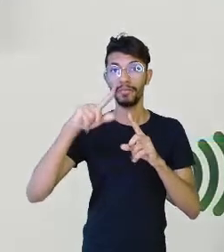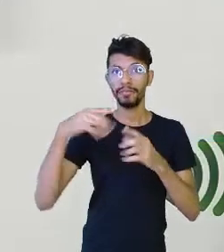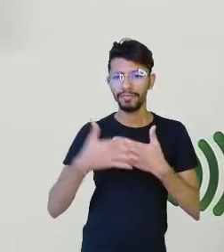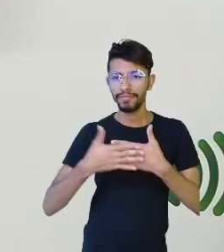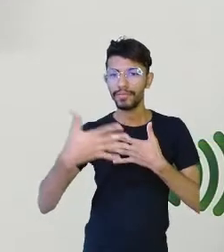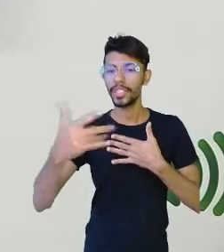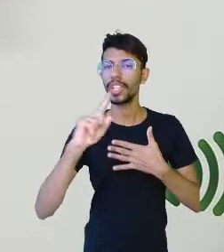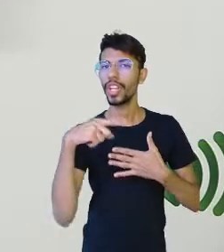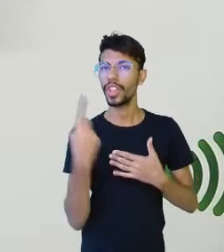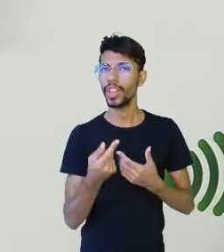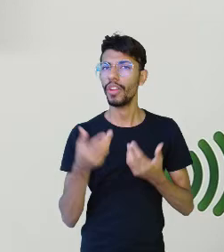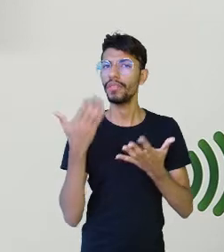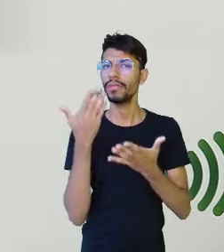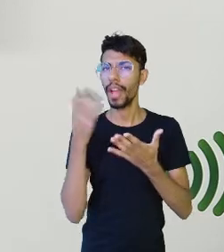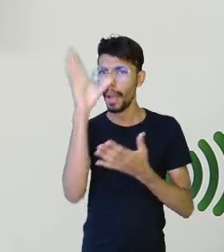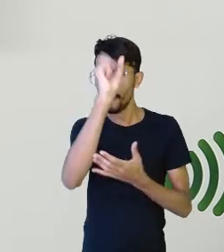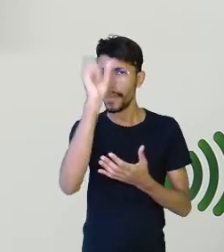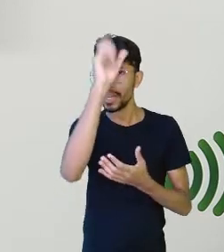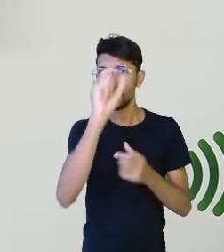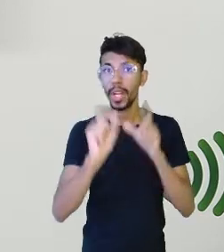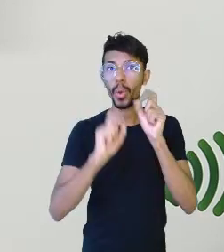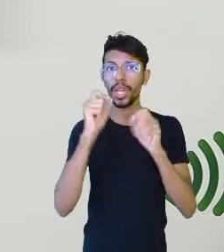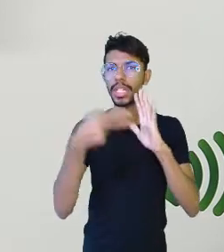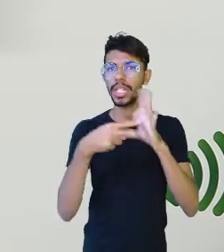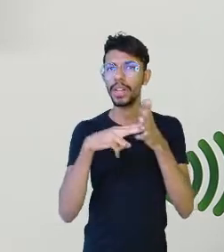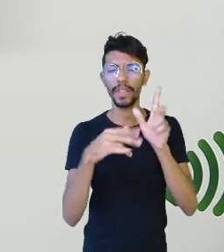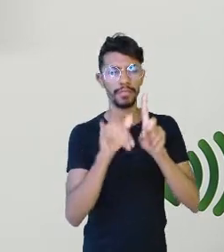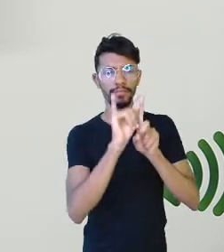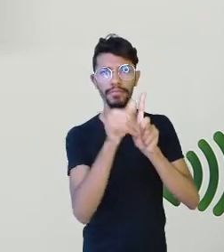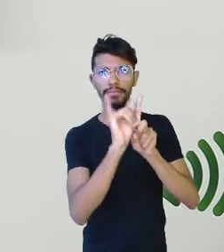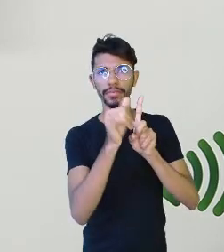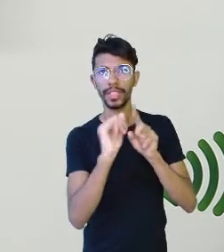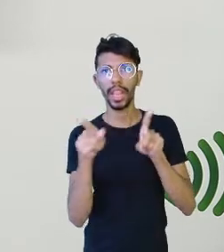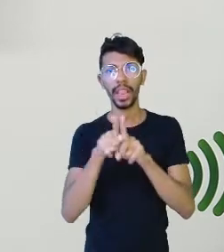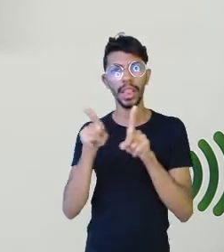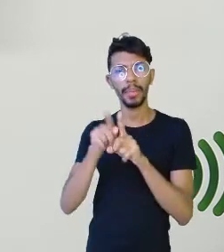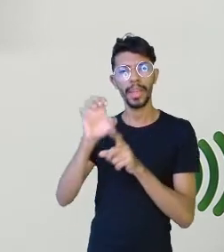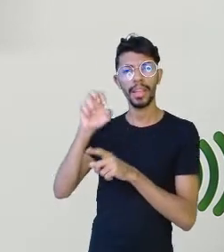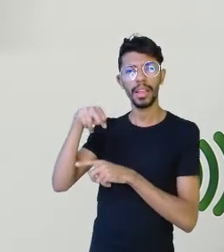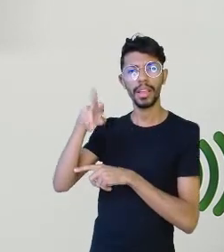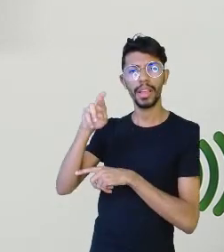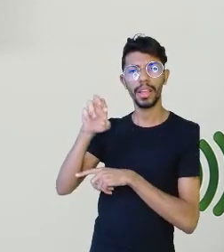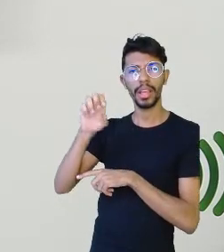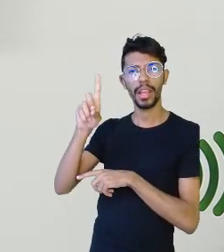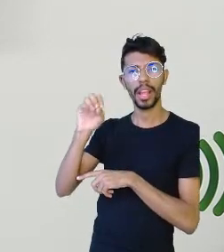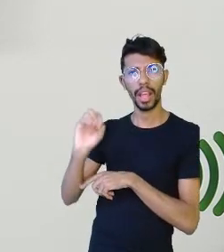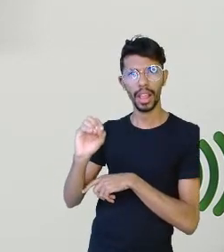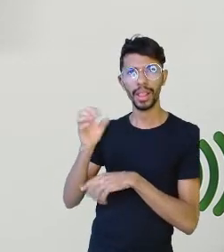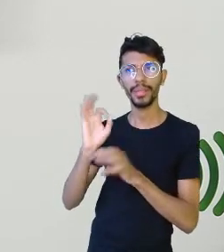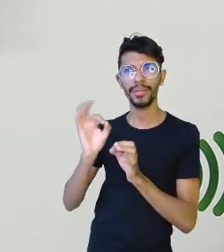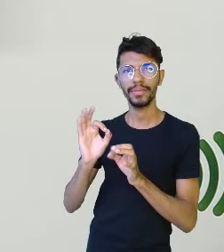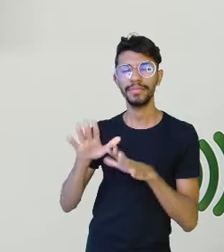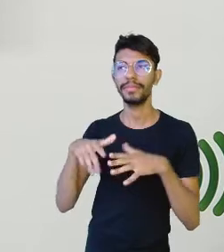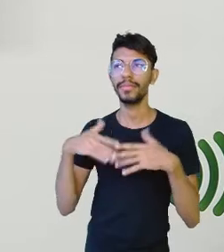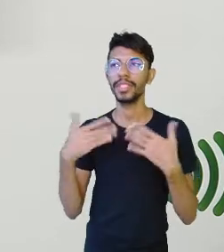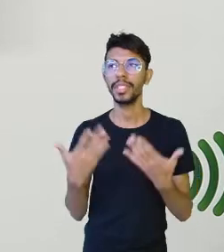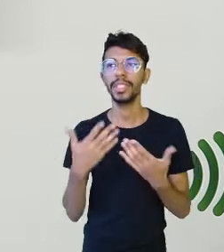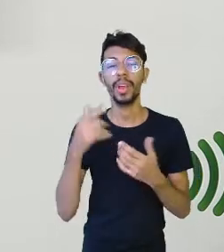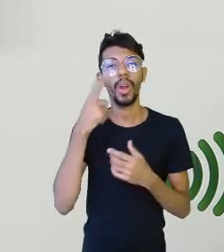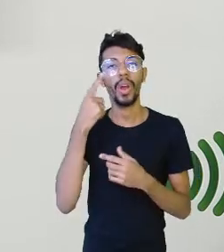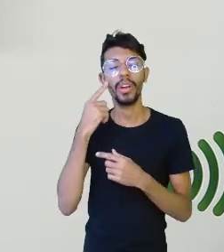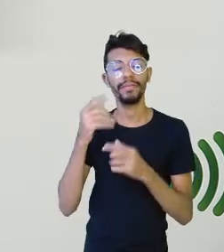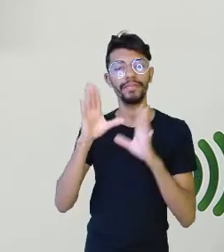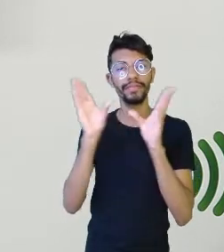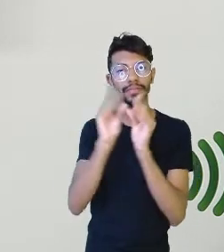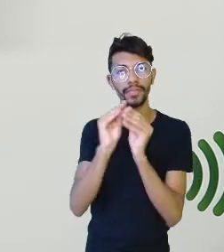bem detalhado para que você possa compreender. Então, em resumo, conto é um texto curto que é contado